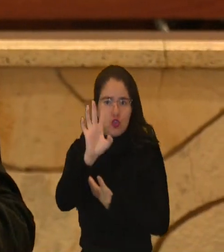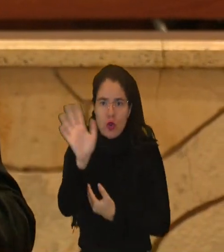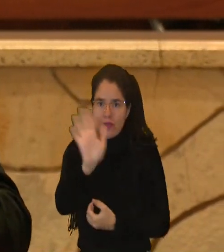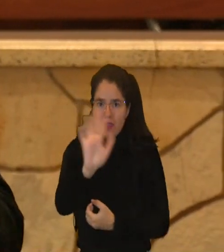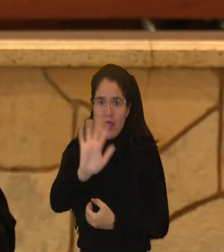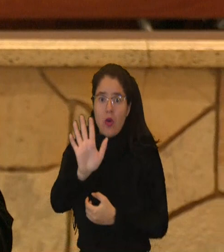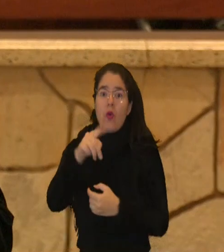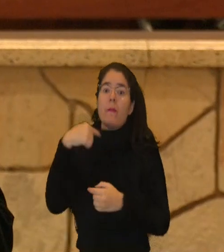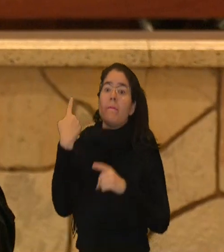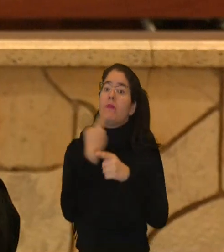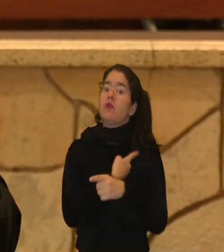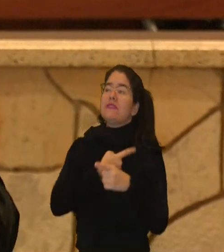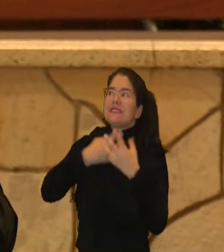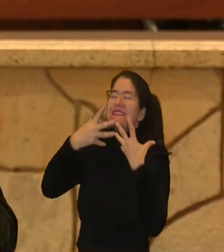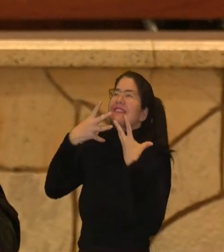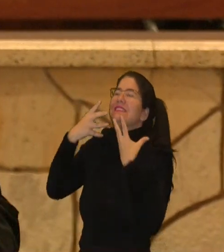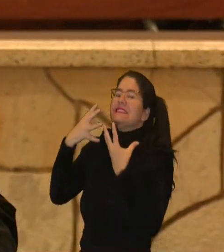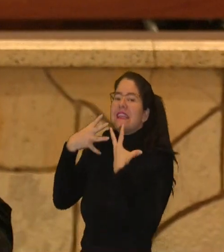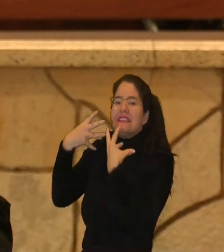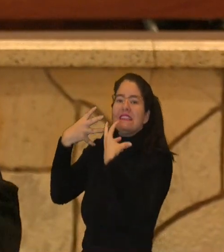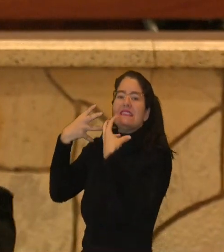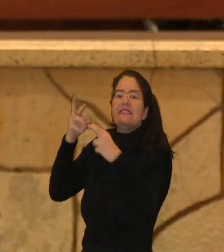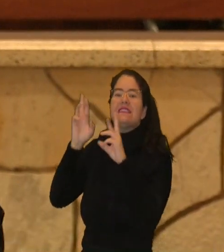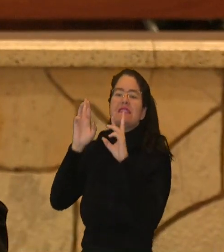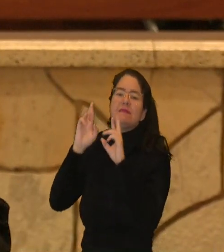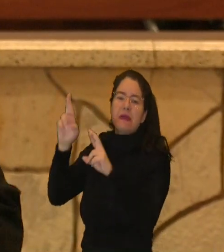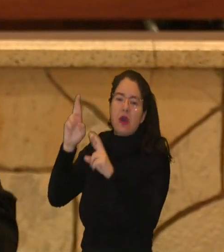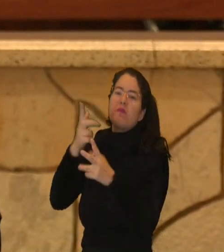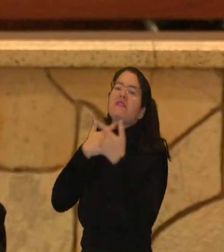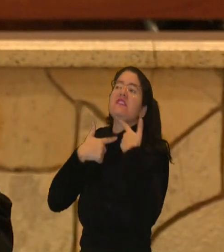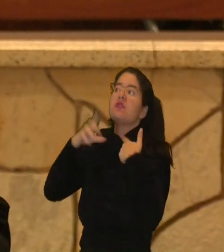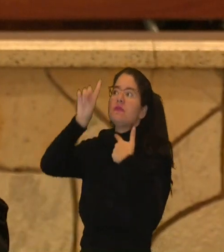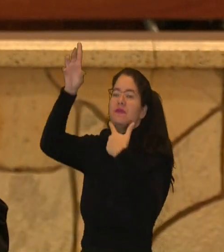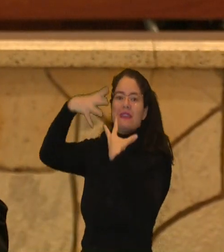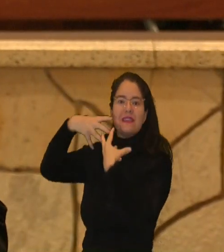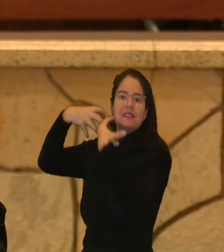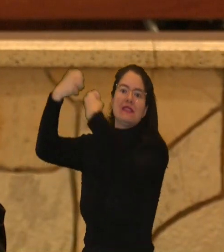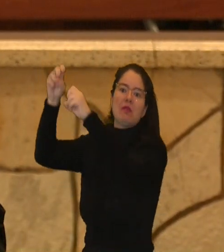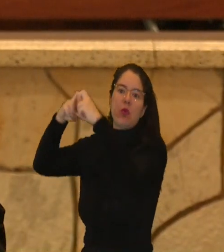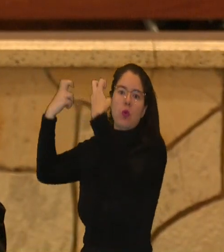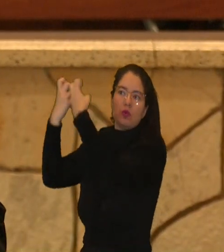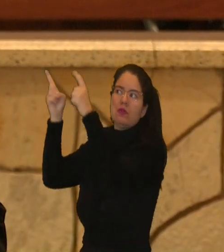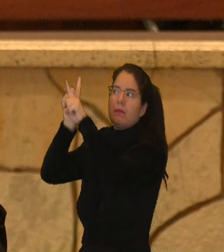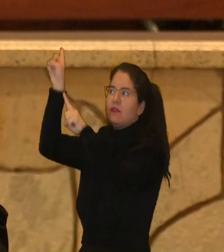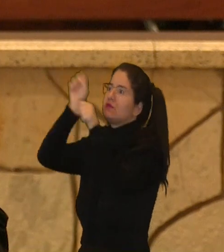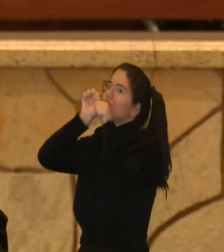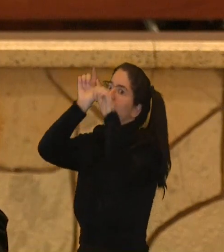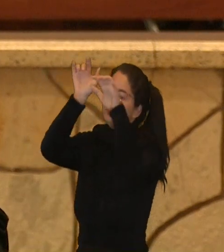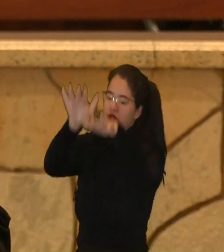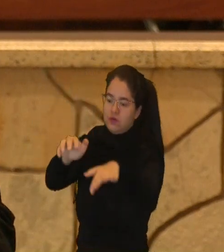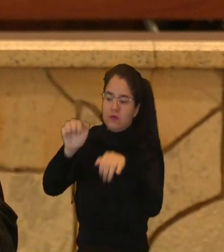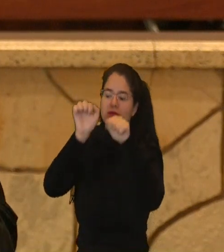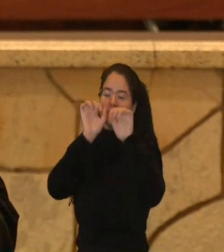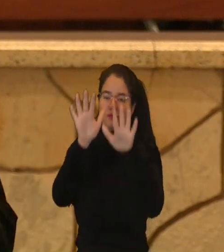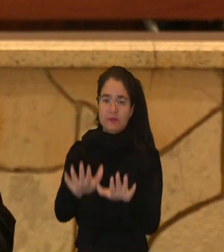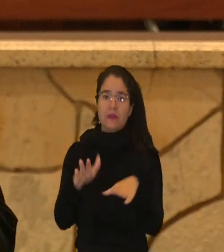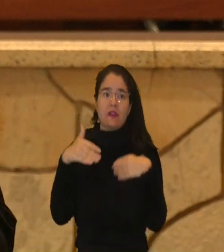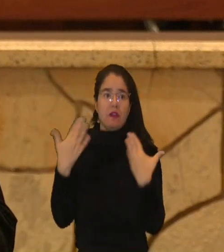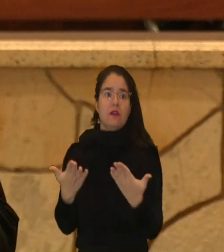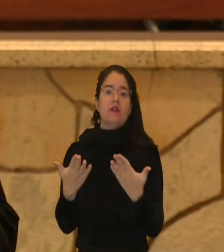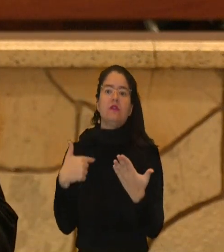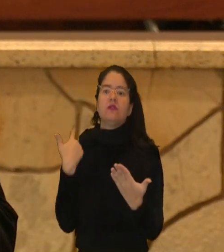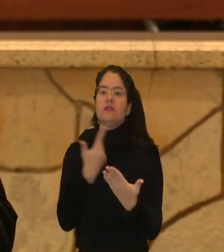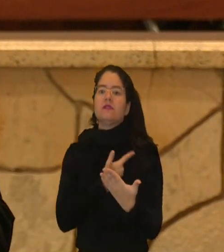que o Senhor receba o nosso culto e derrame sobre cada um de nós chuvas de bênçãos. Portanto, desejosos